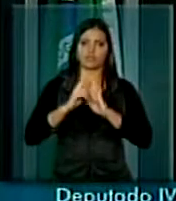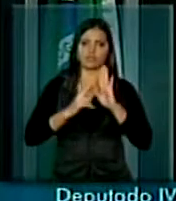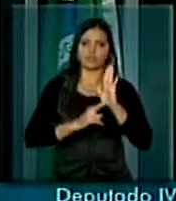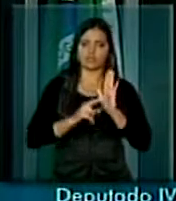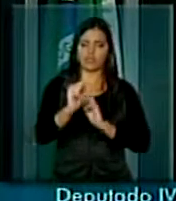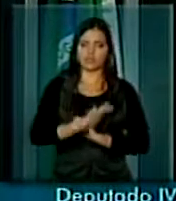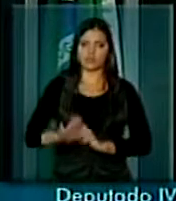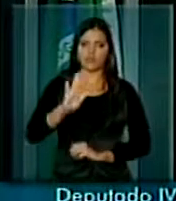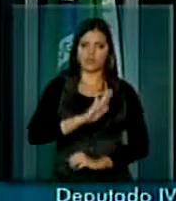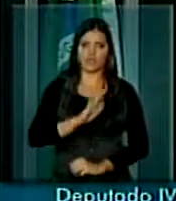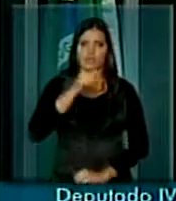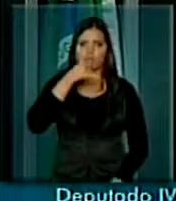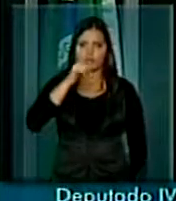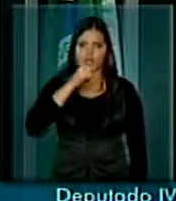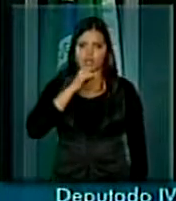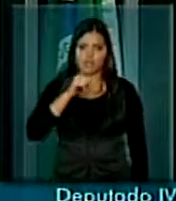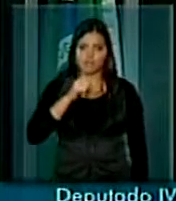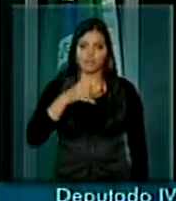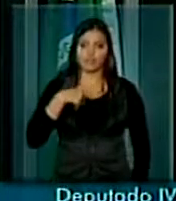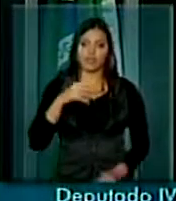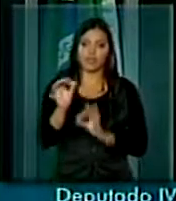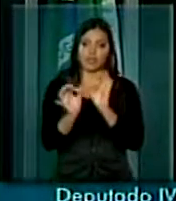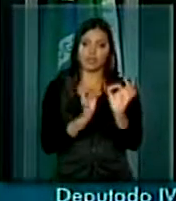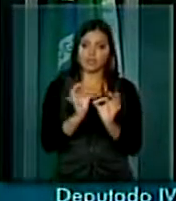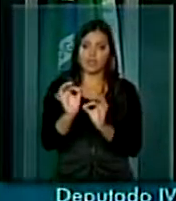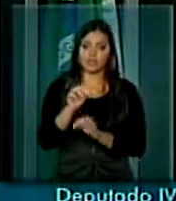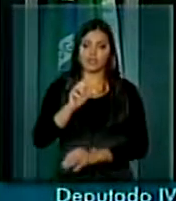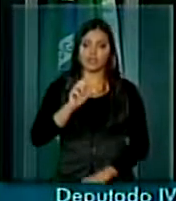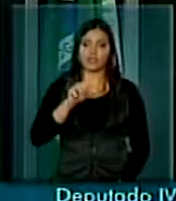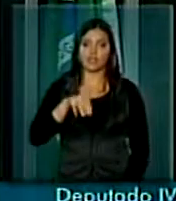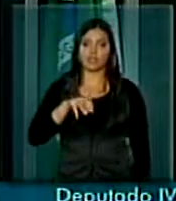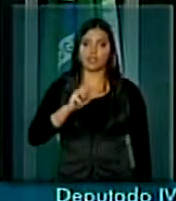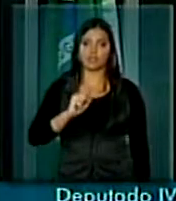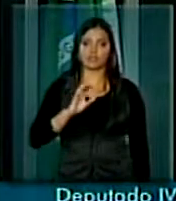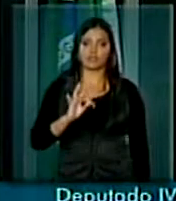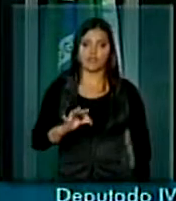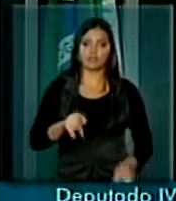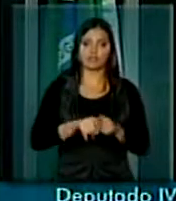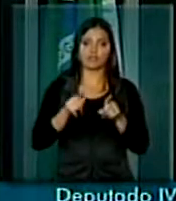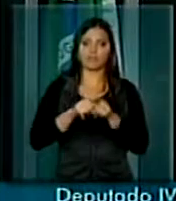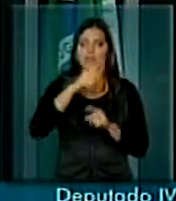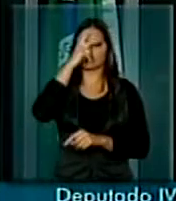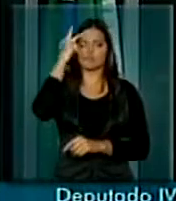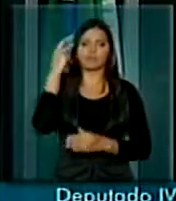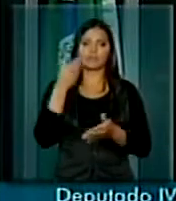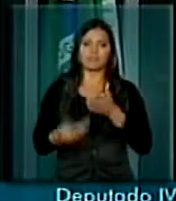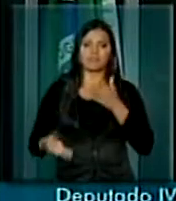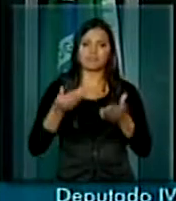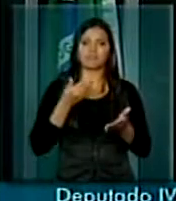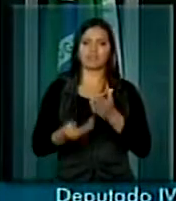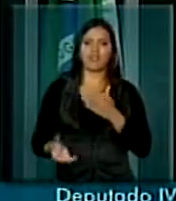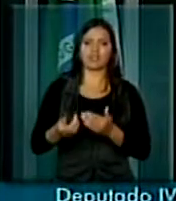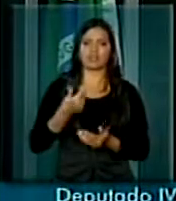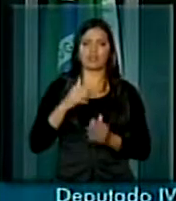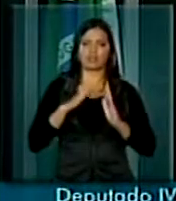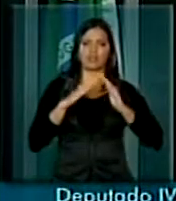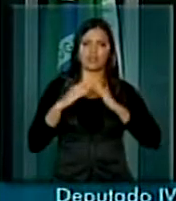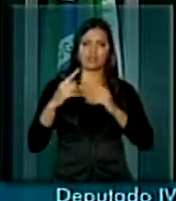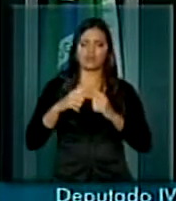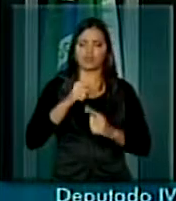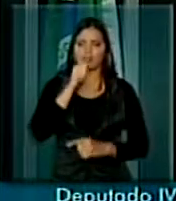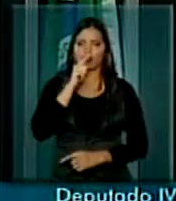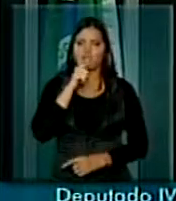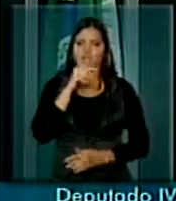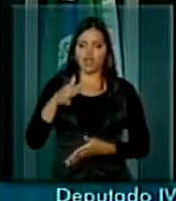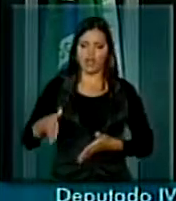Elétrica, organizada pelos trabalhadores sem terra, pelos atingidos por barragem, pelo Greenpeace e outras entidades, contra